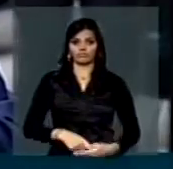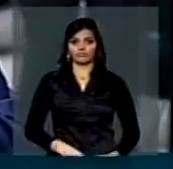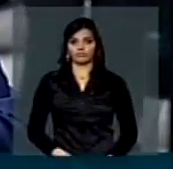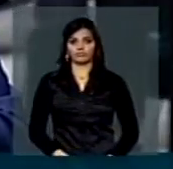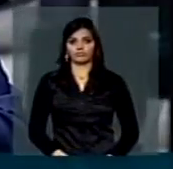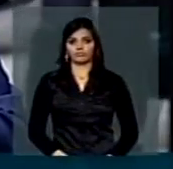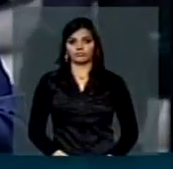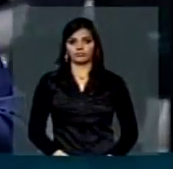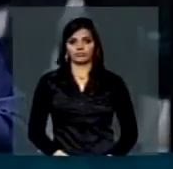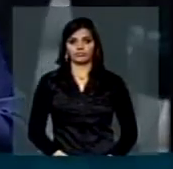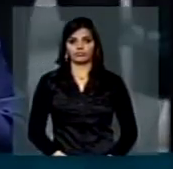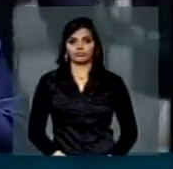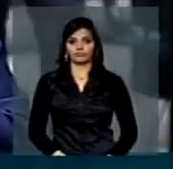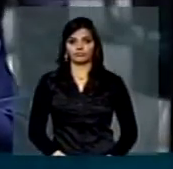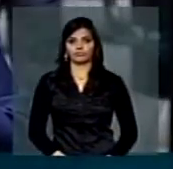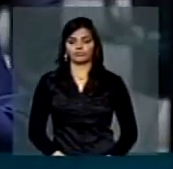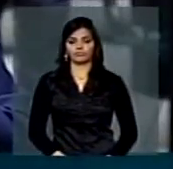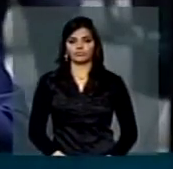do